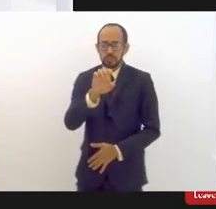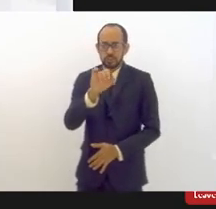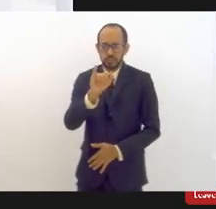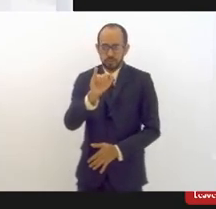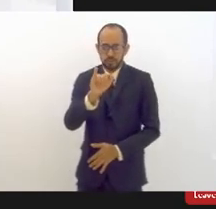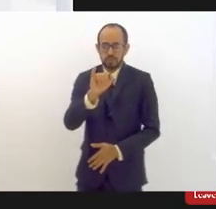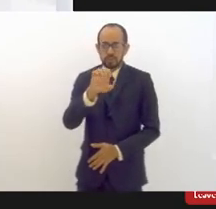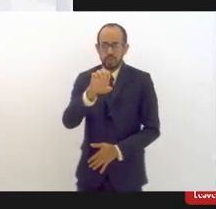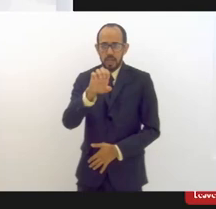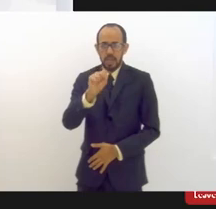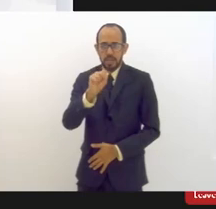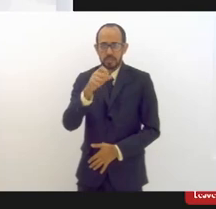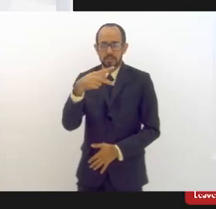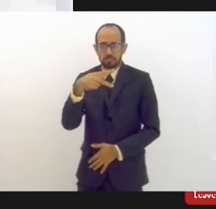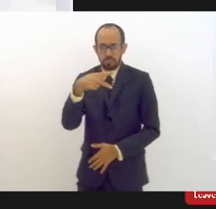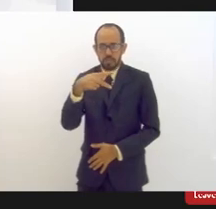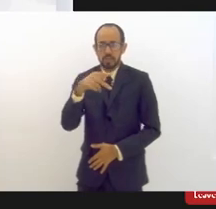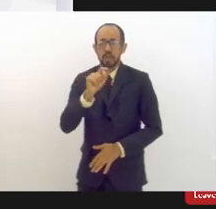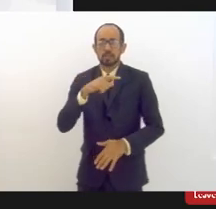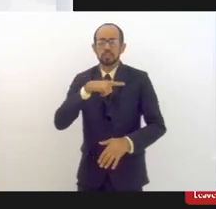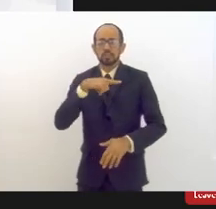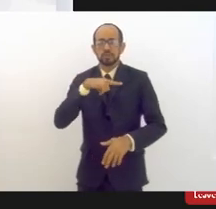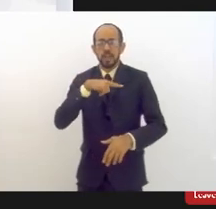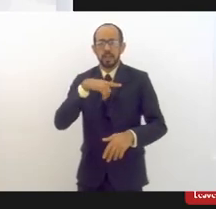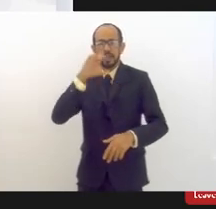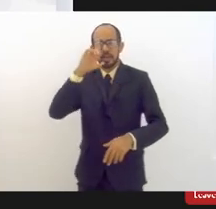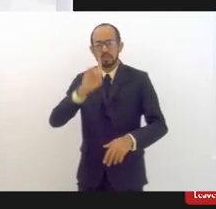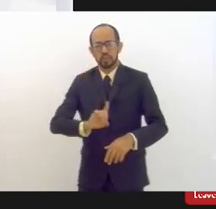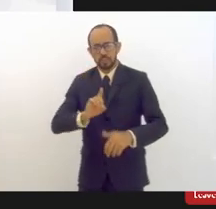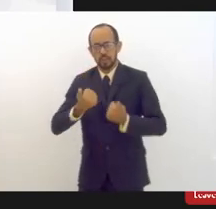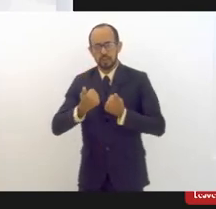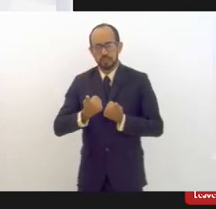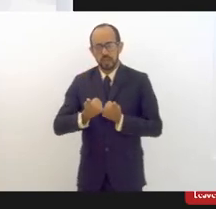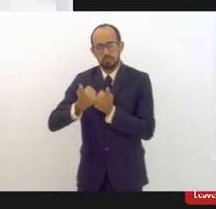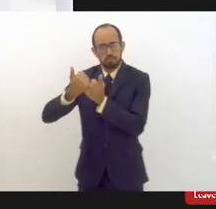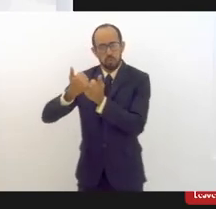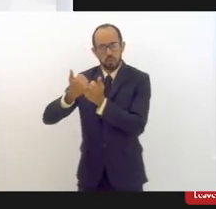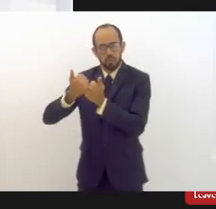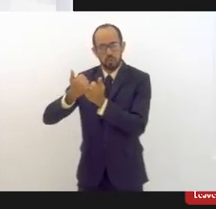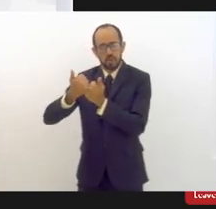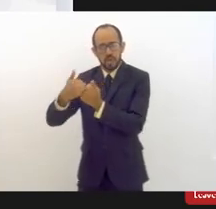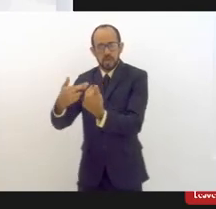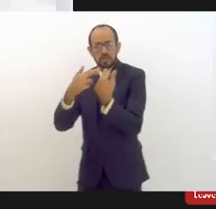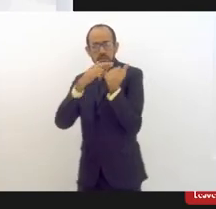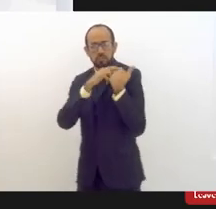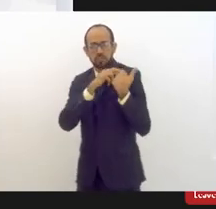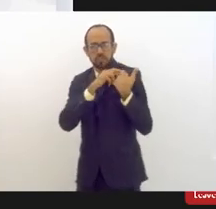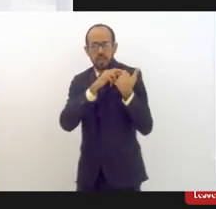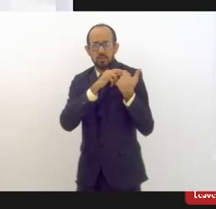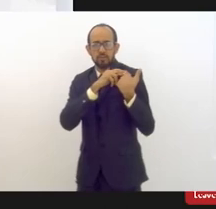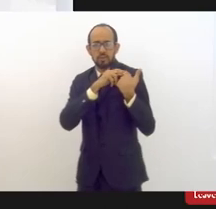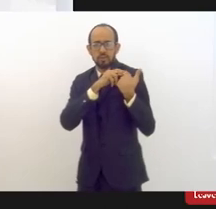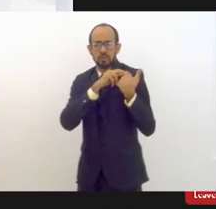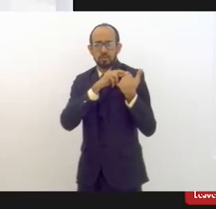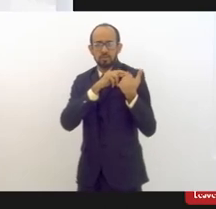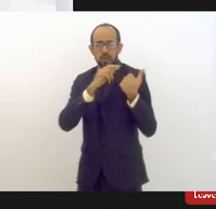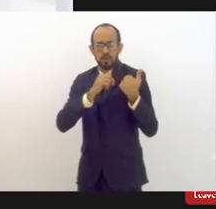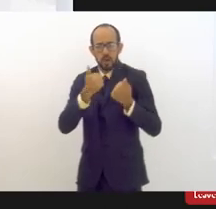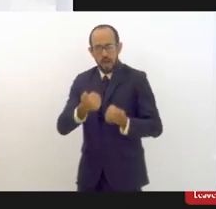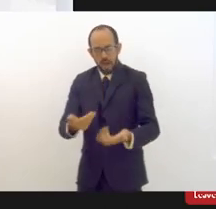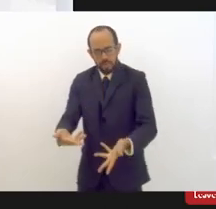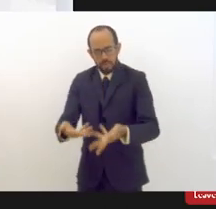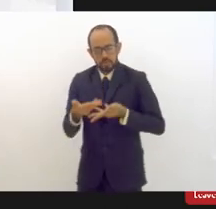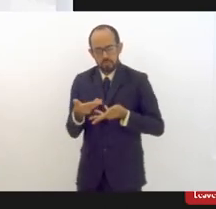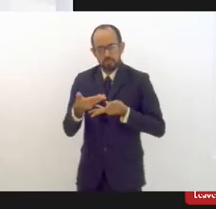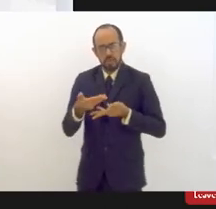nossa diretoria que é, apoia, né, e é responsável pelo atendimento das